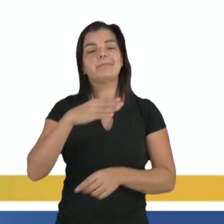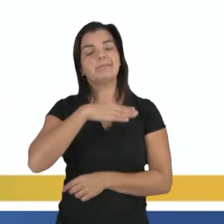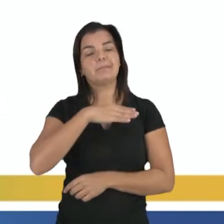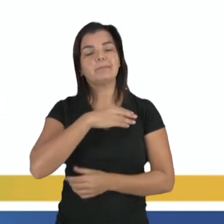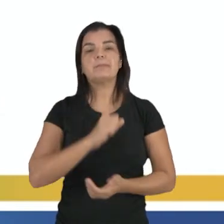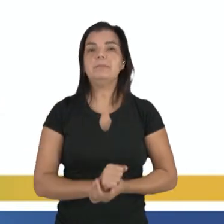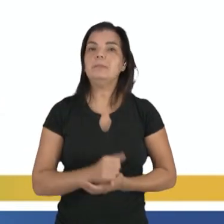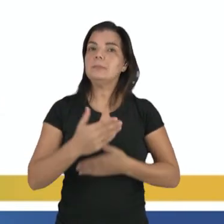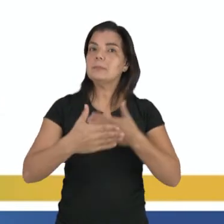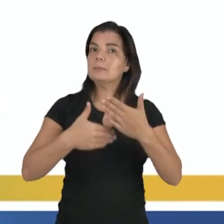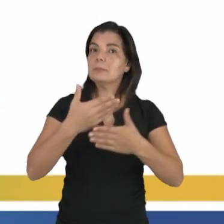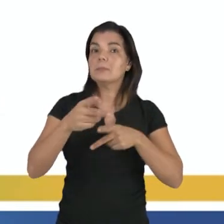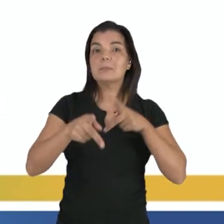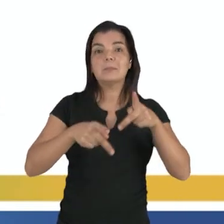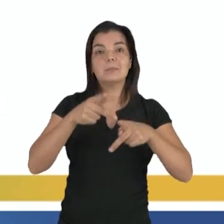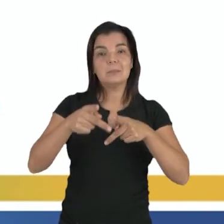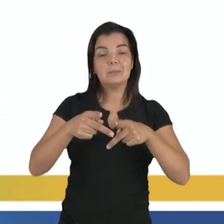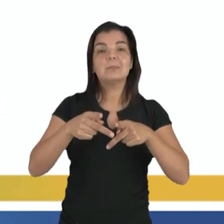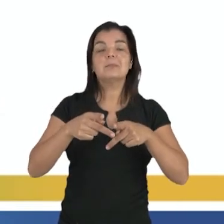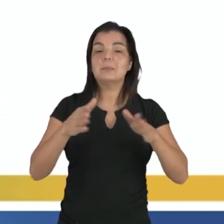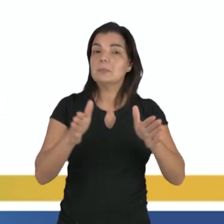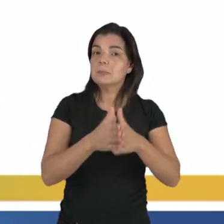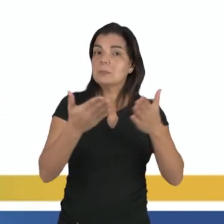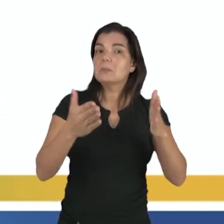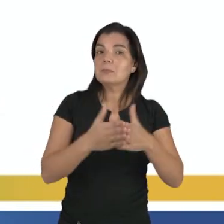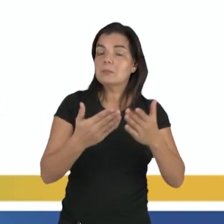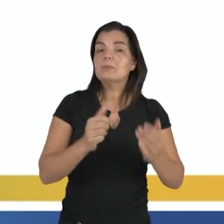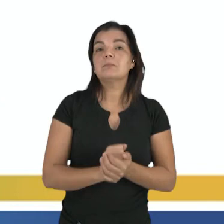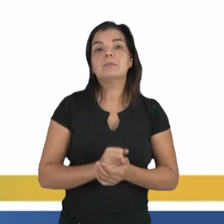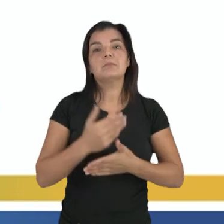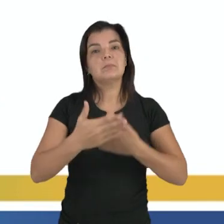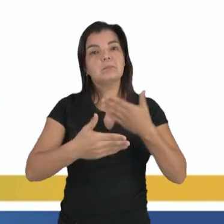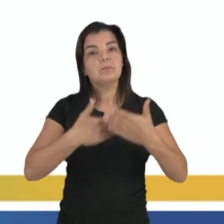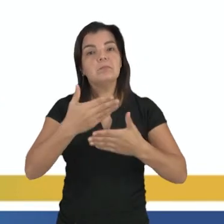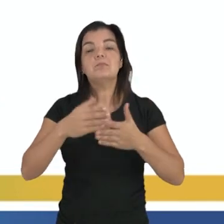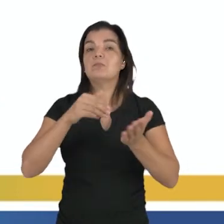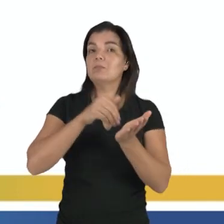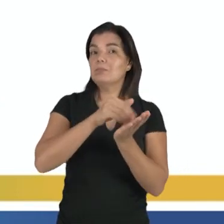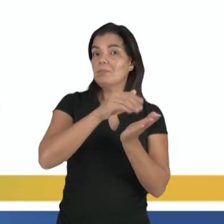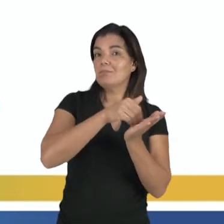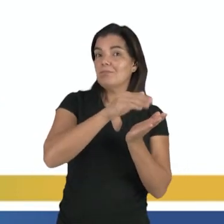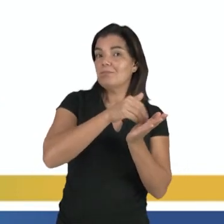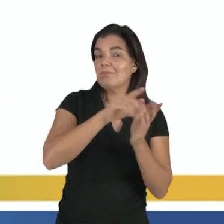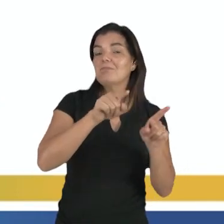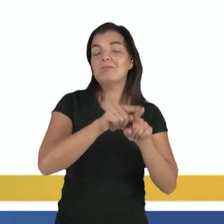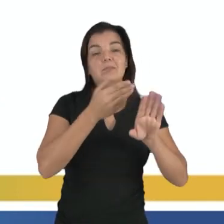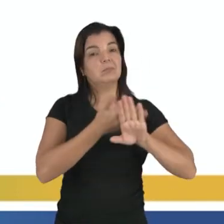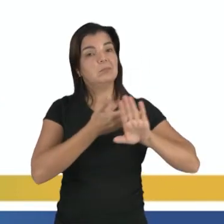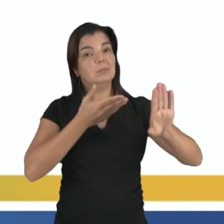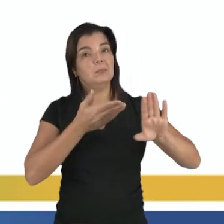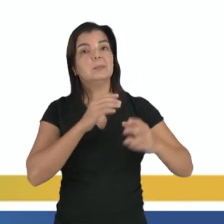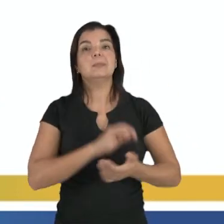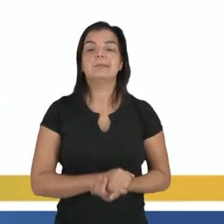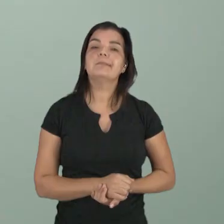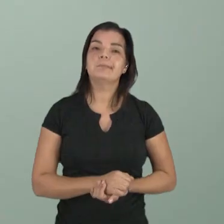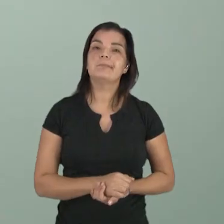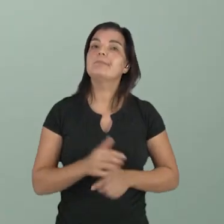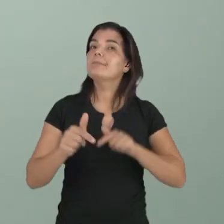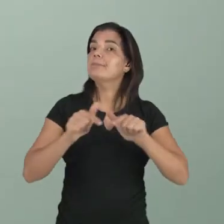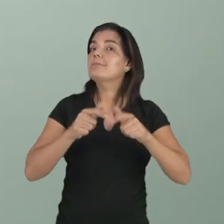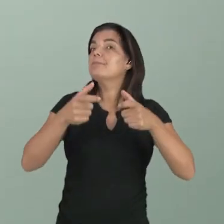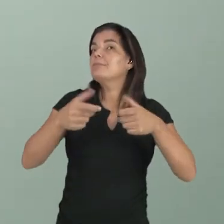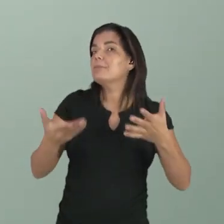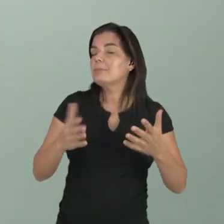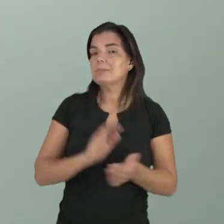né? Nesse processo, a população mais pobre é progressivamente excluída para os bairros mais afastados. E elas trabalham